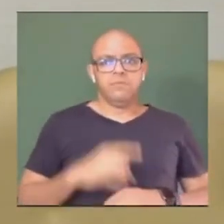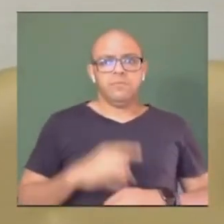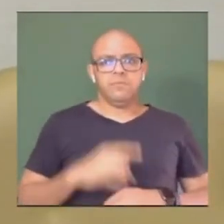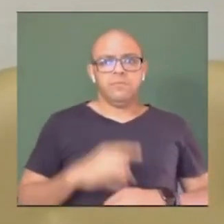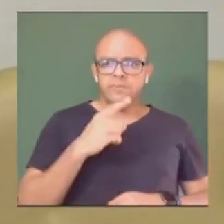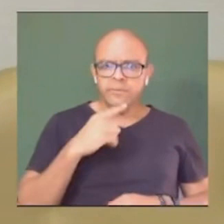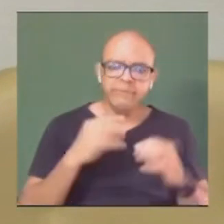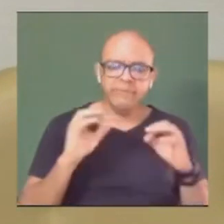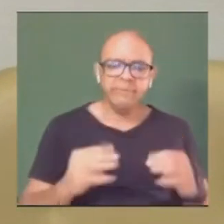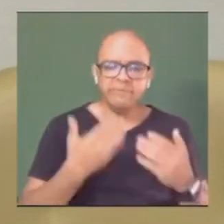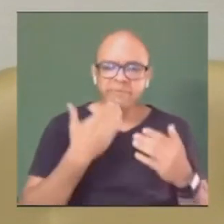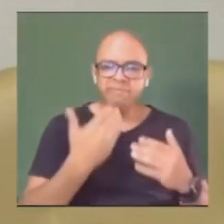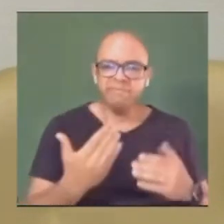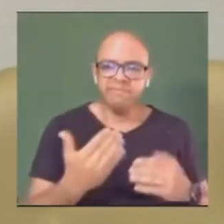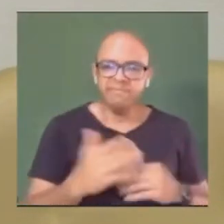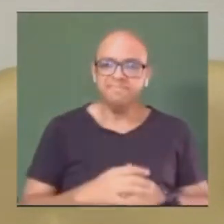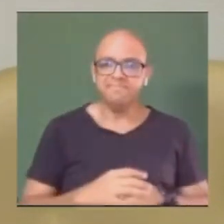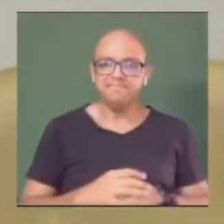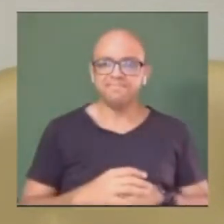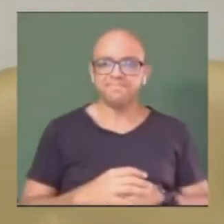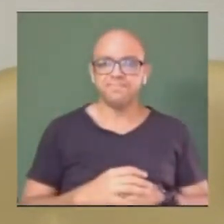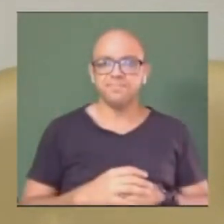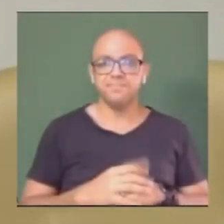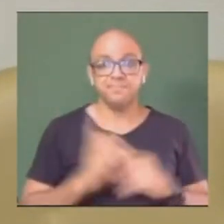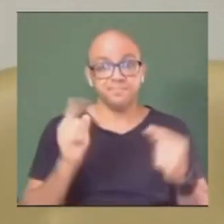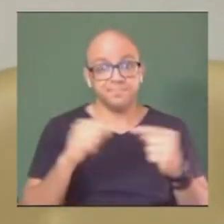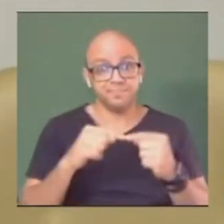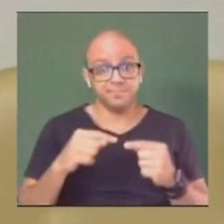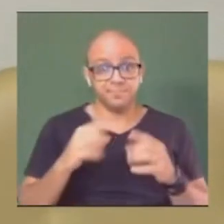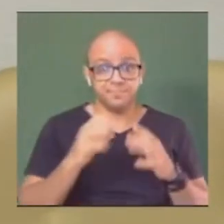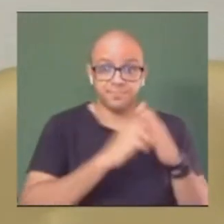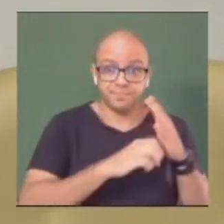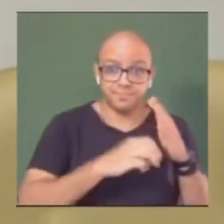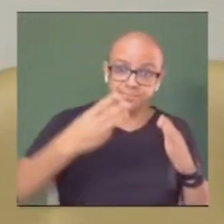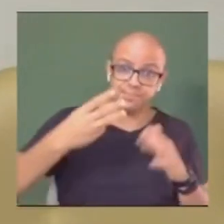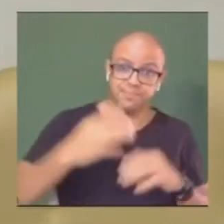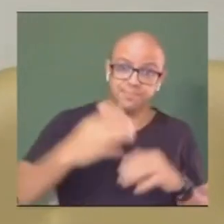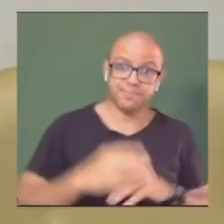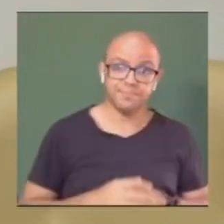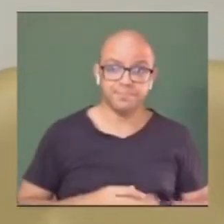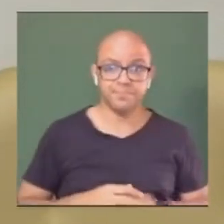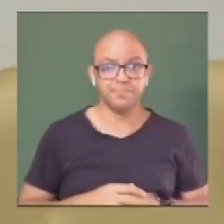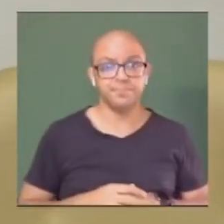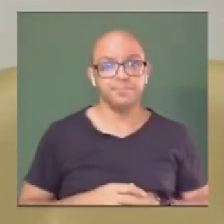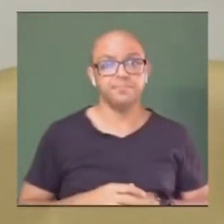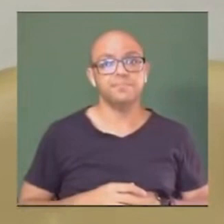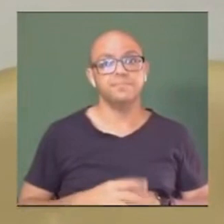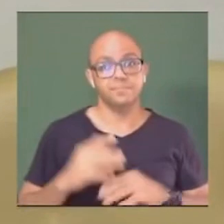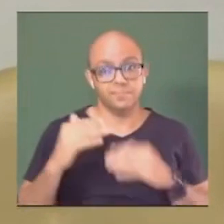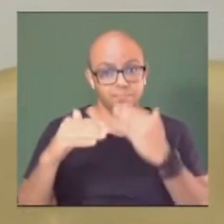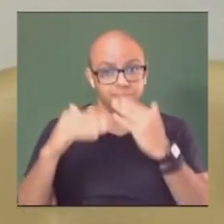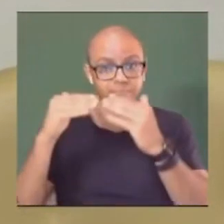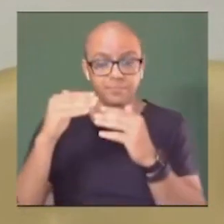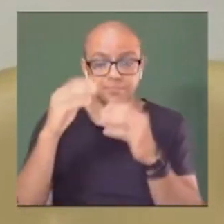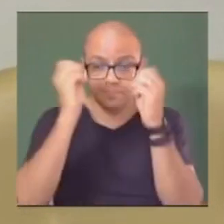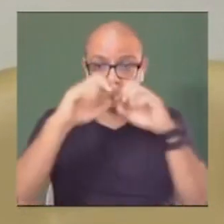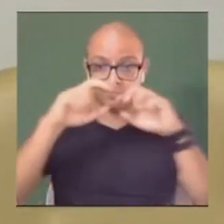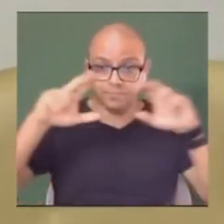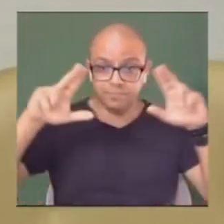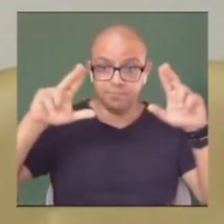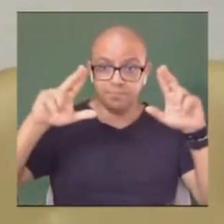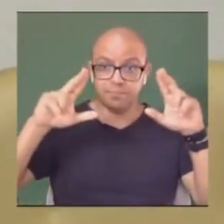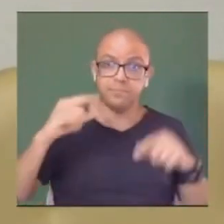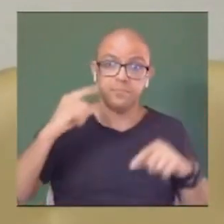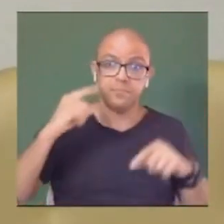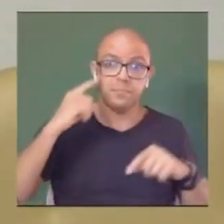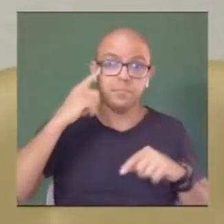solicitamos em relação à terceirização eh Que Avança nos céus e na na rede conveniada nós defendemos